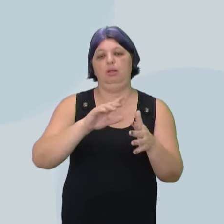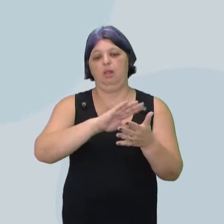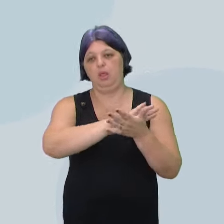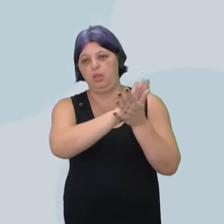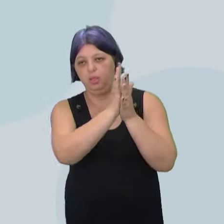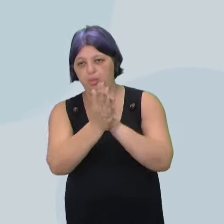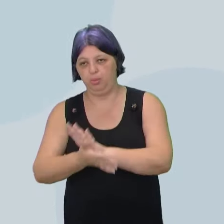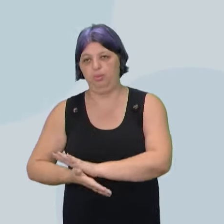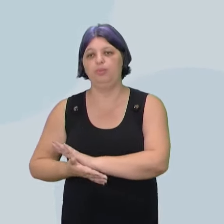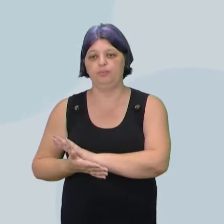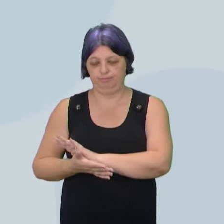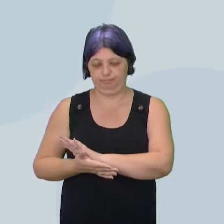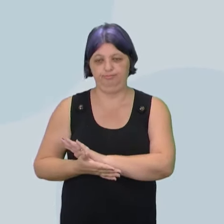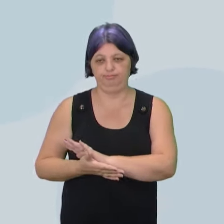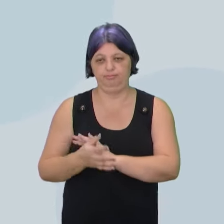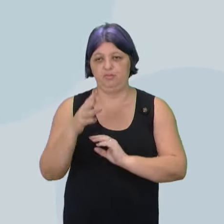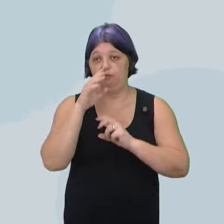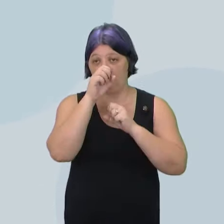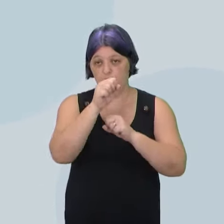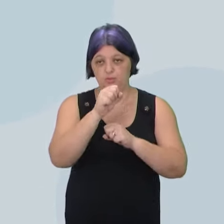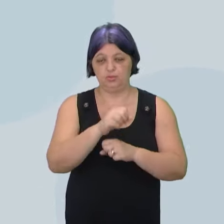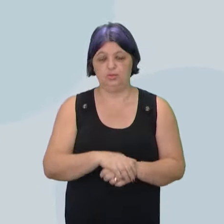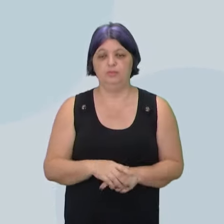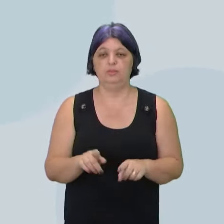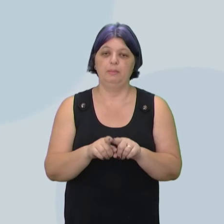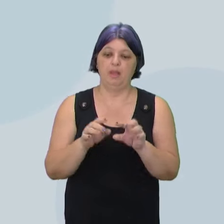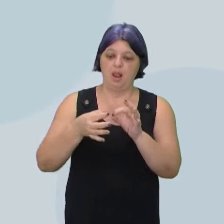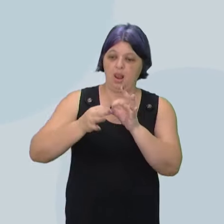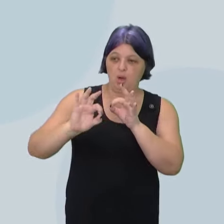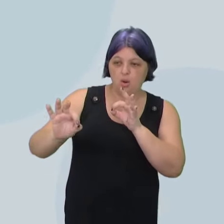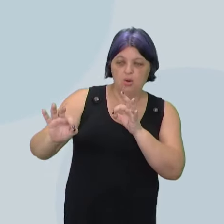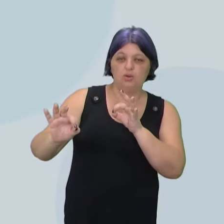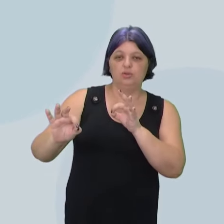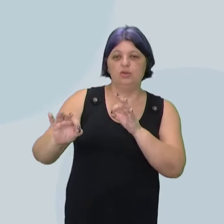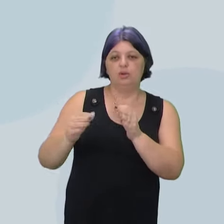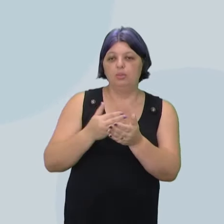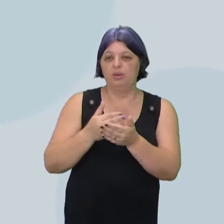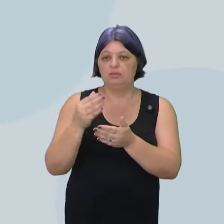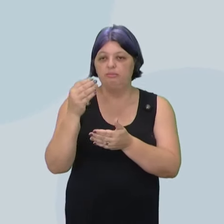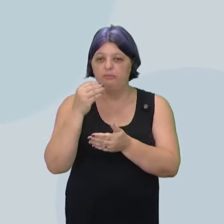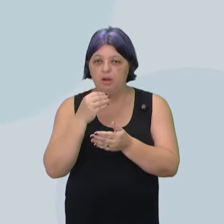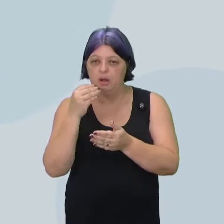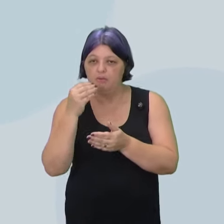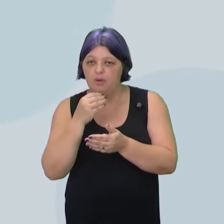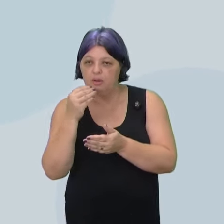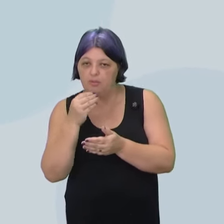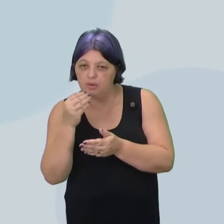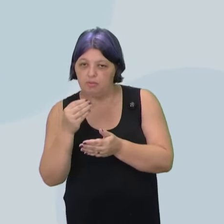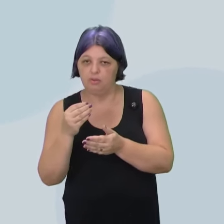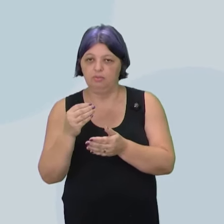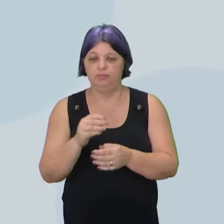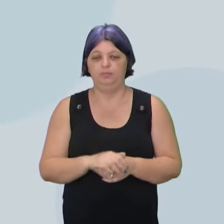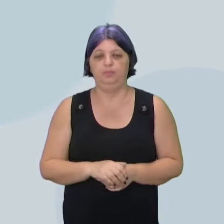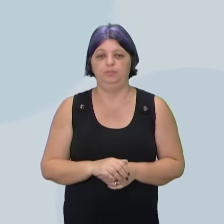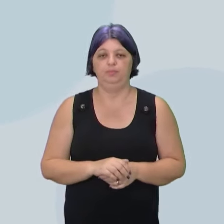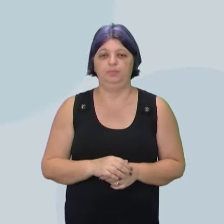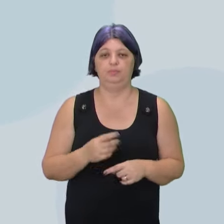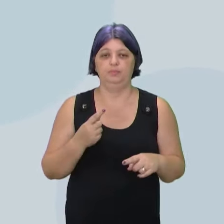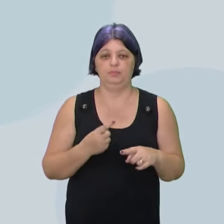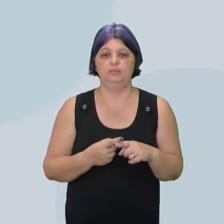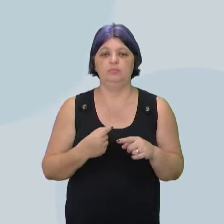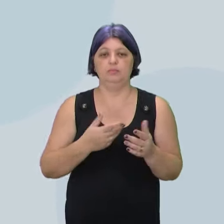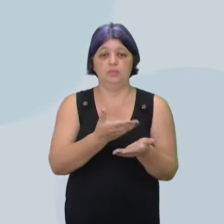aí, né, na região. E quanto mais longe, vai diminuindo esses estragos, tá certo? Então, ó, com